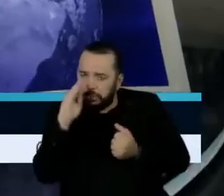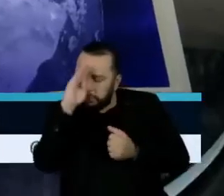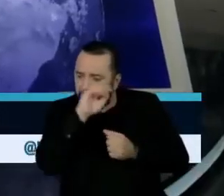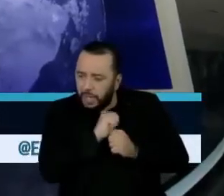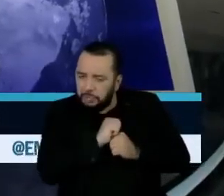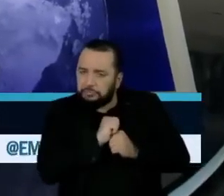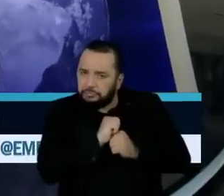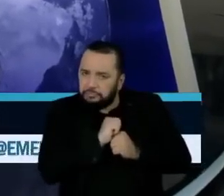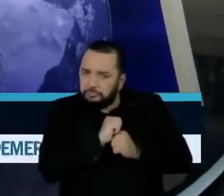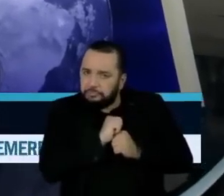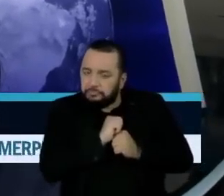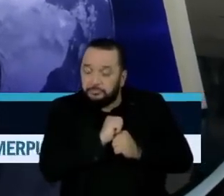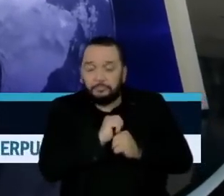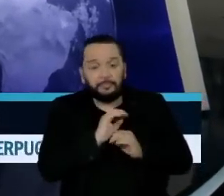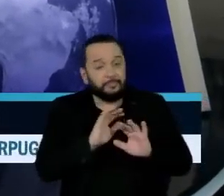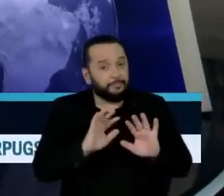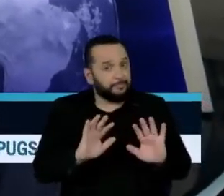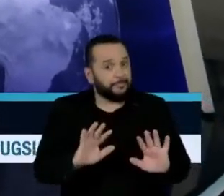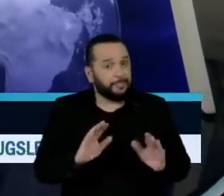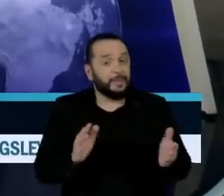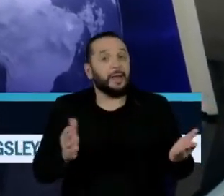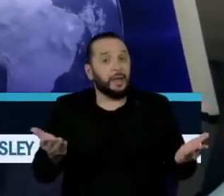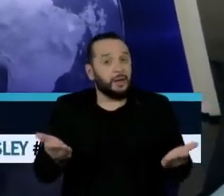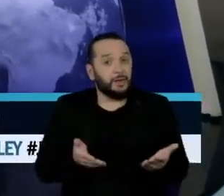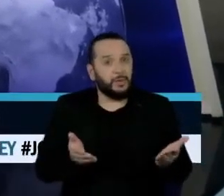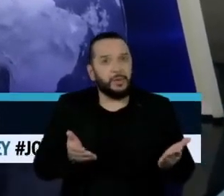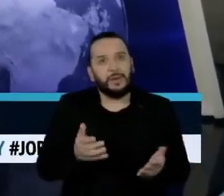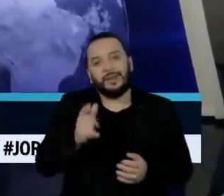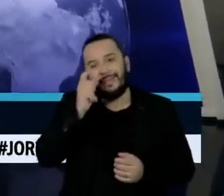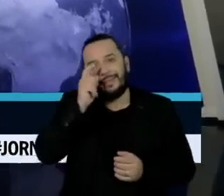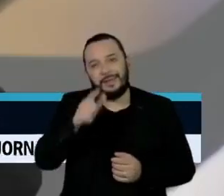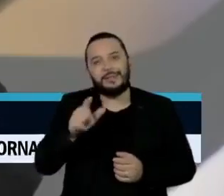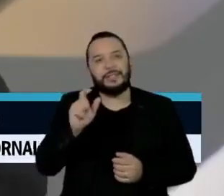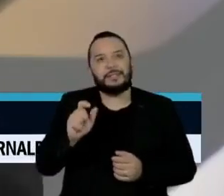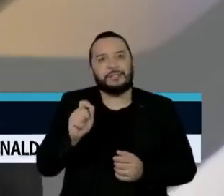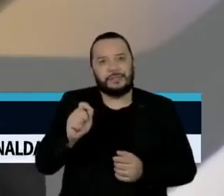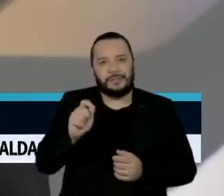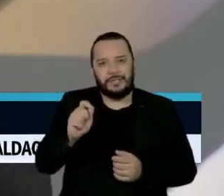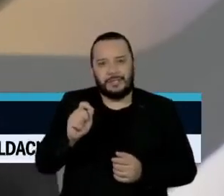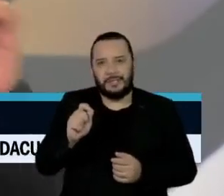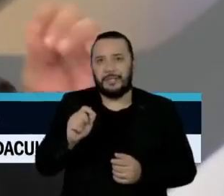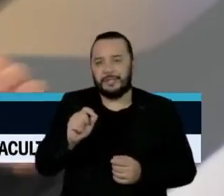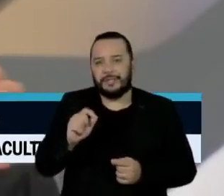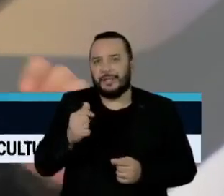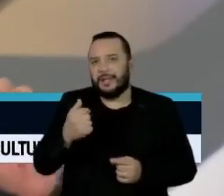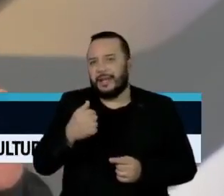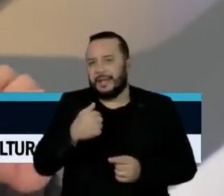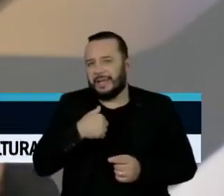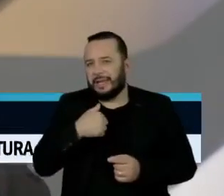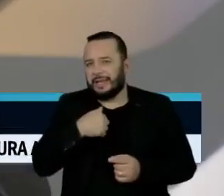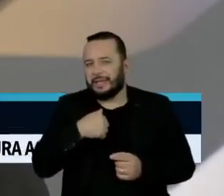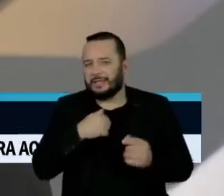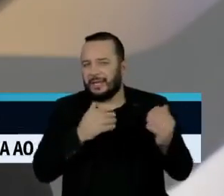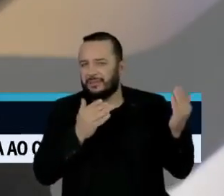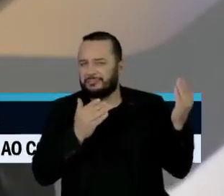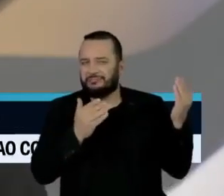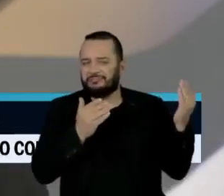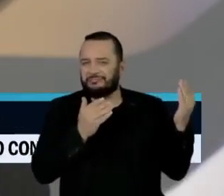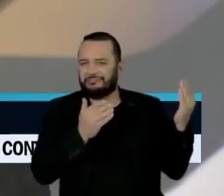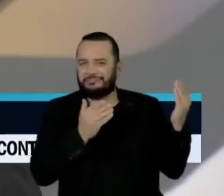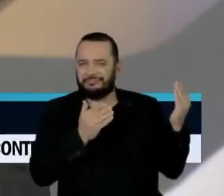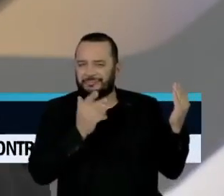Gabriela levantavam hipótese que me pareceu muito interessante que era eles estão eles sentiram Faro pouco de carniça né